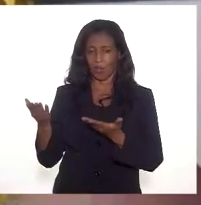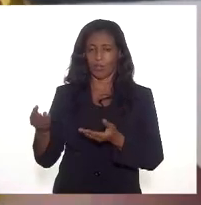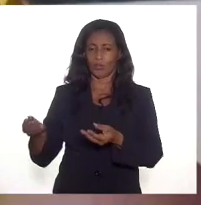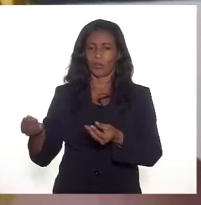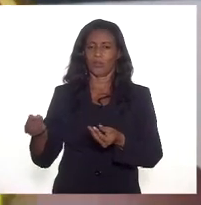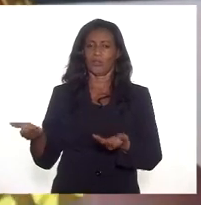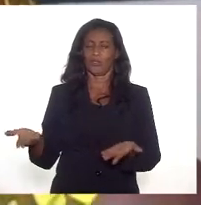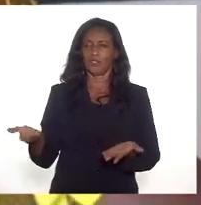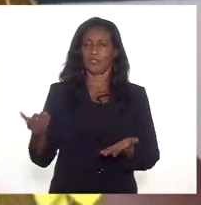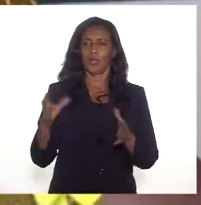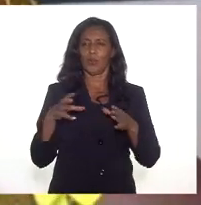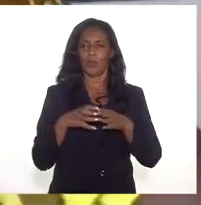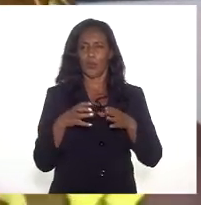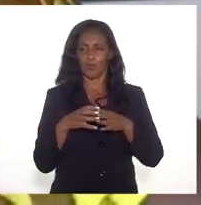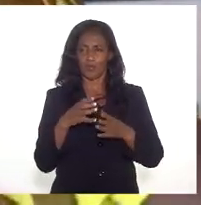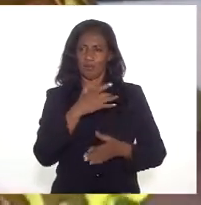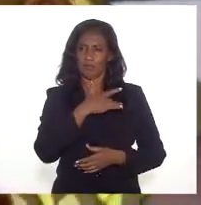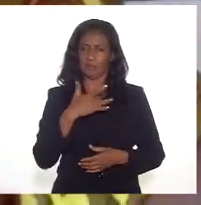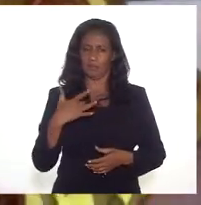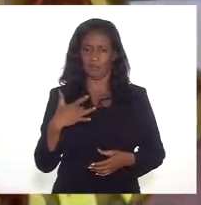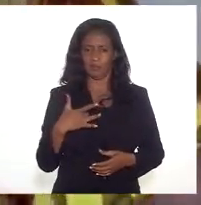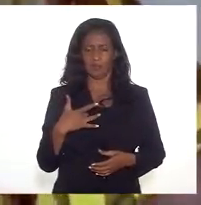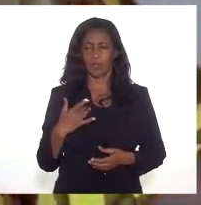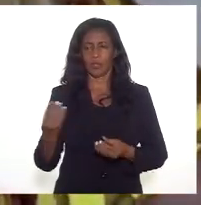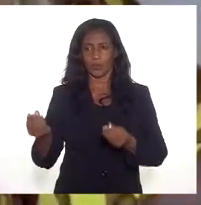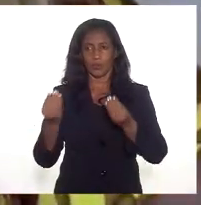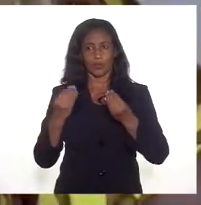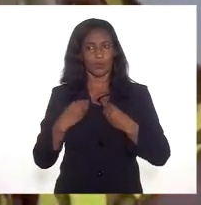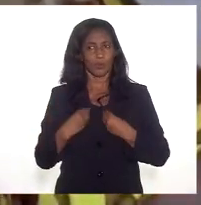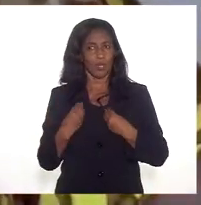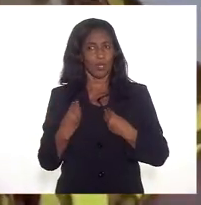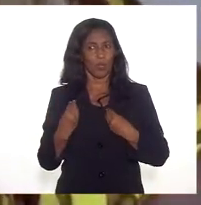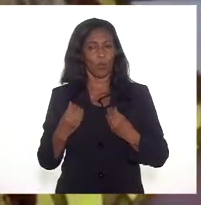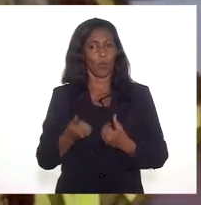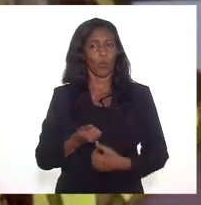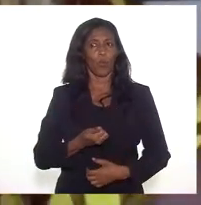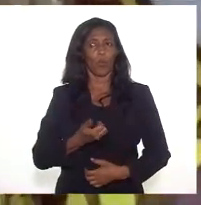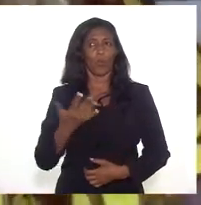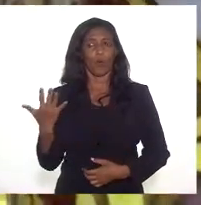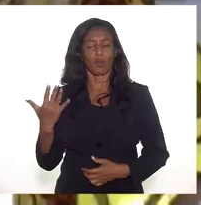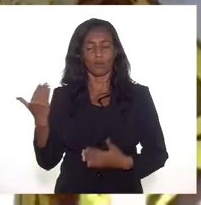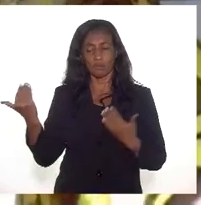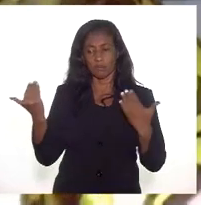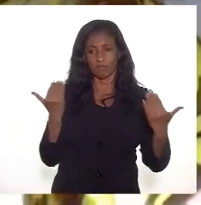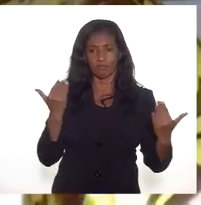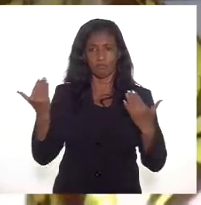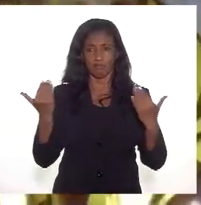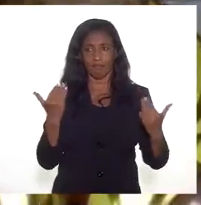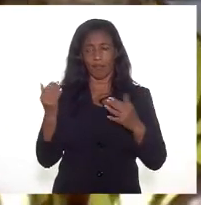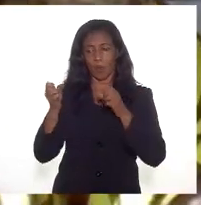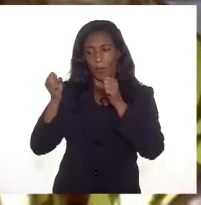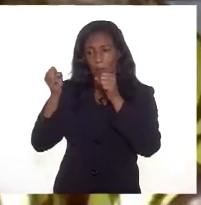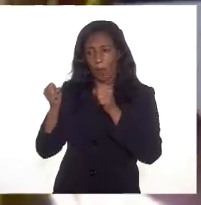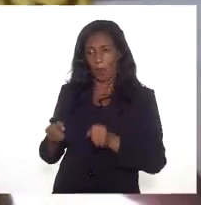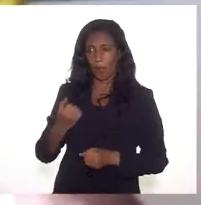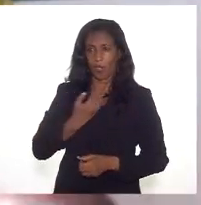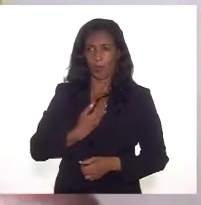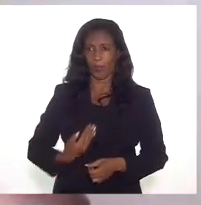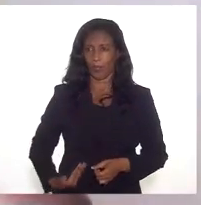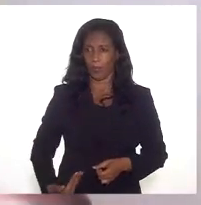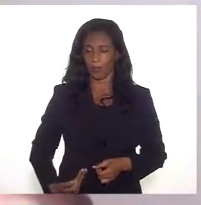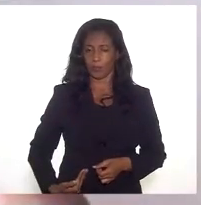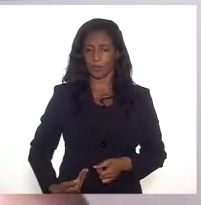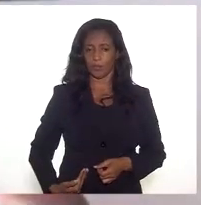também, né, presidenta da Comissão da Saúde, nos traz o quanto que as relações entre o poder público e